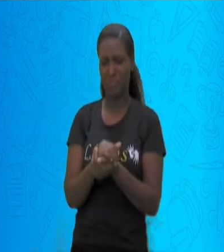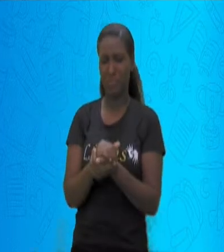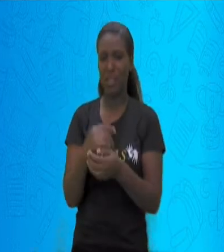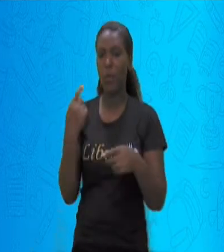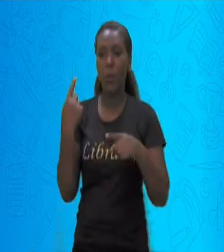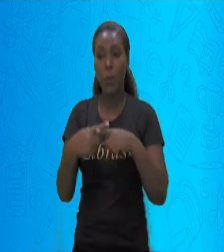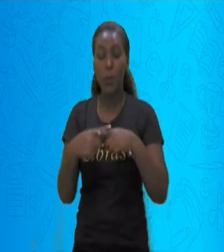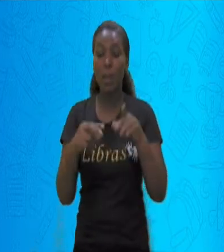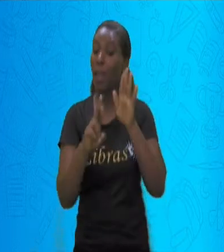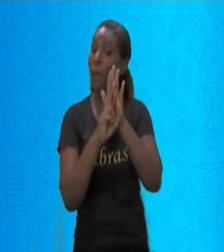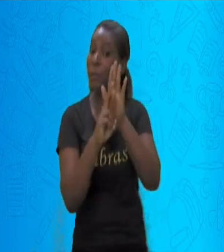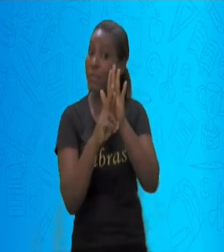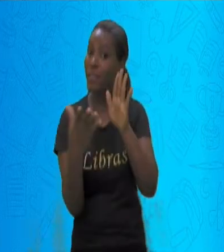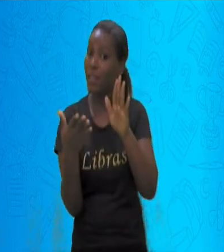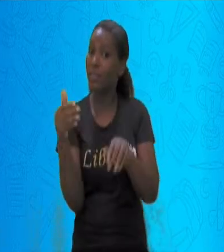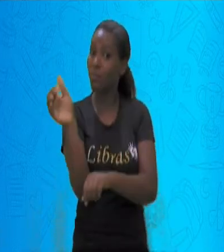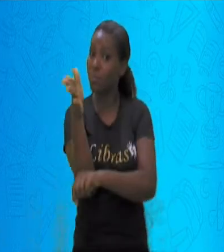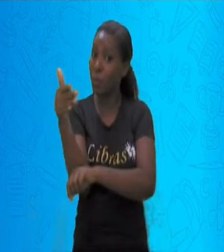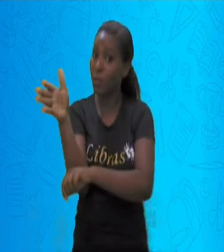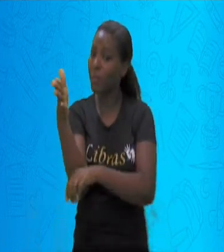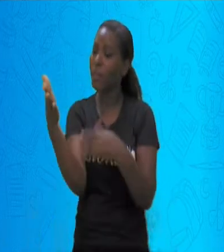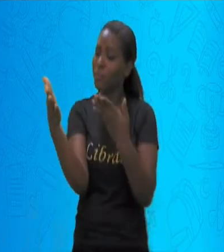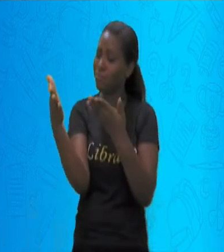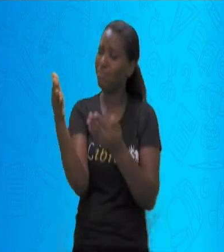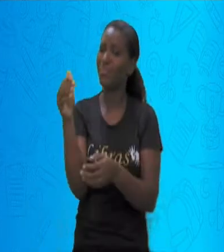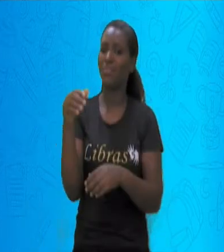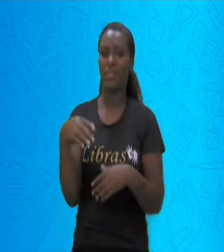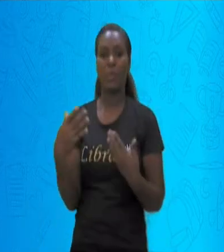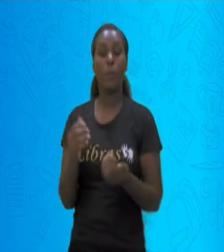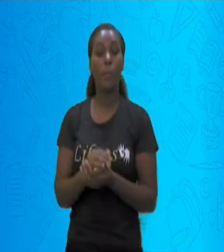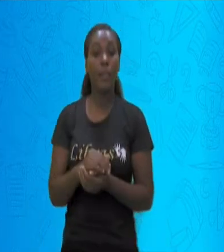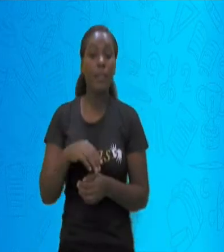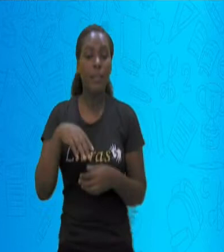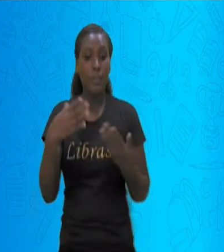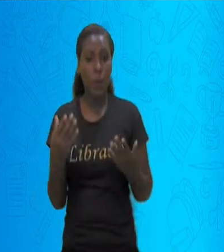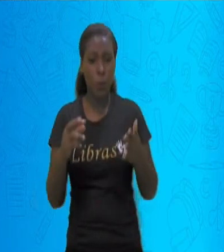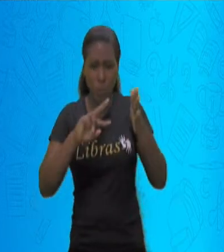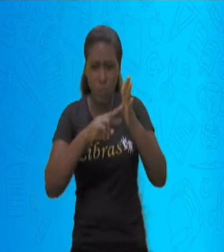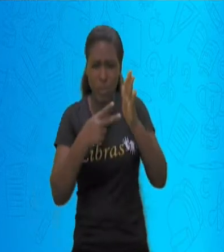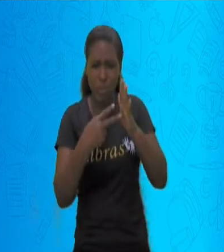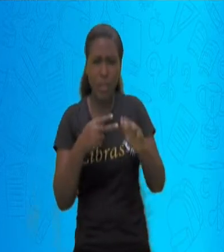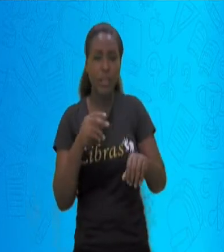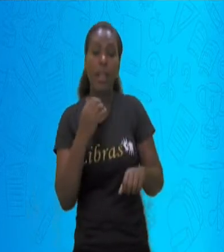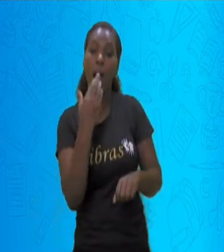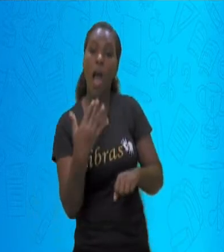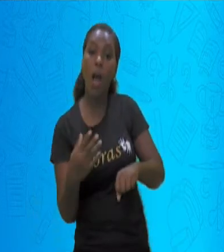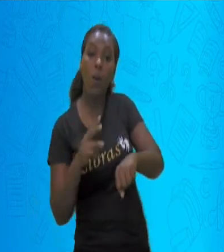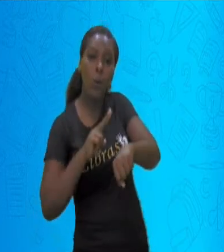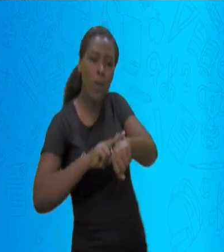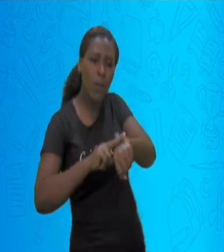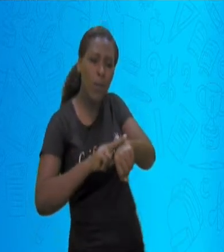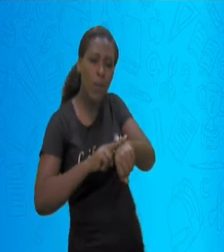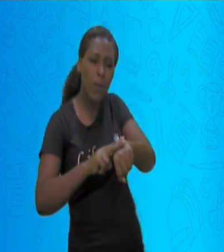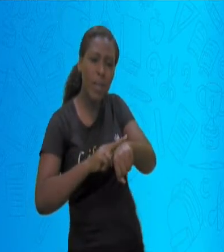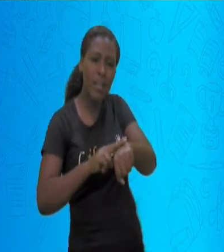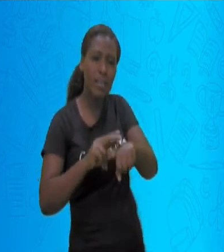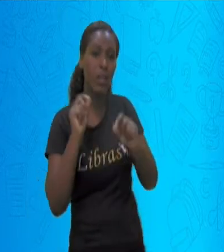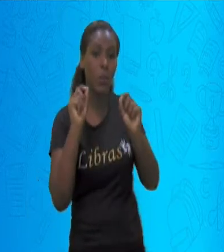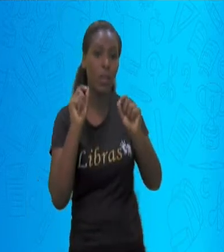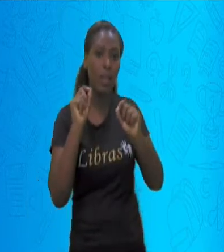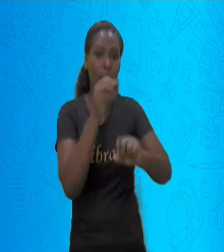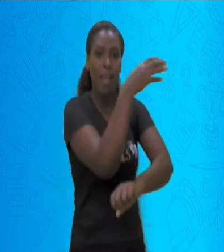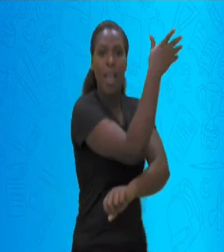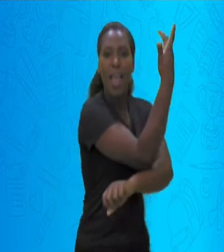gente tem o significado para o verde. O verde, ele simboliza as matas e as florestas